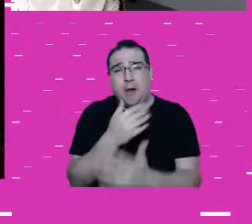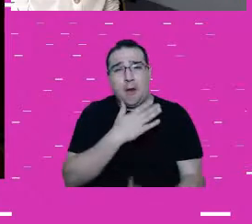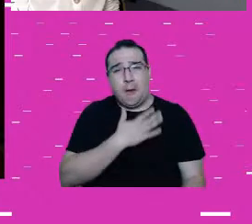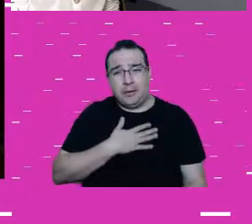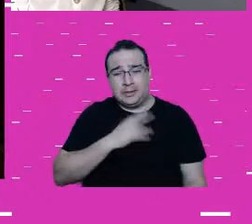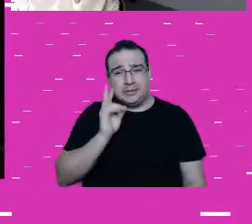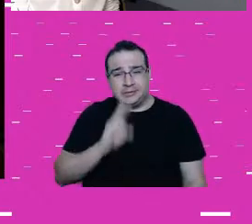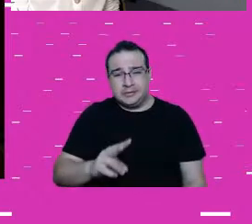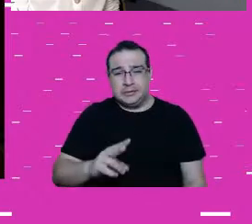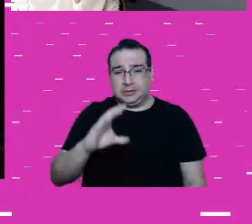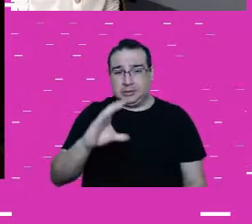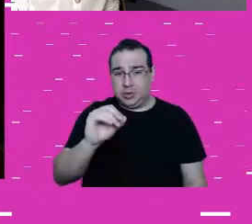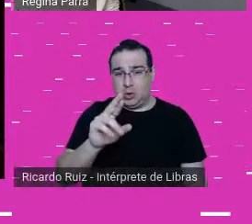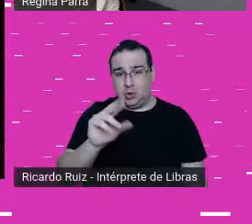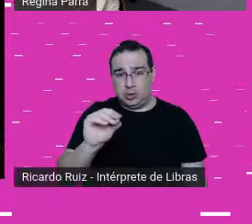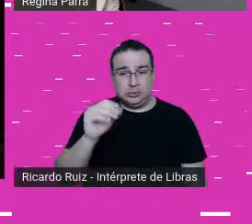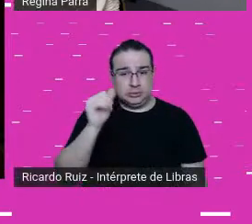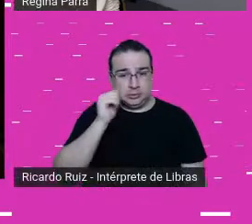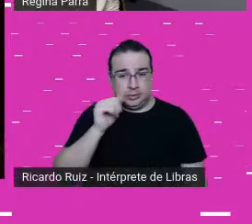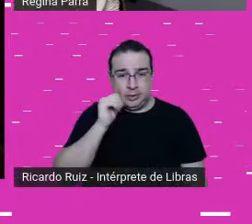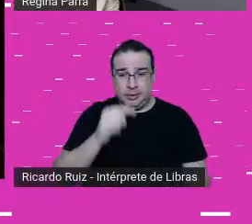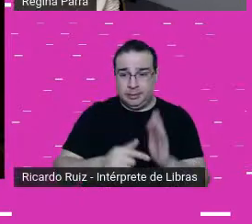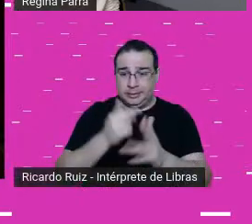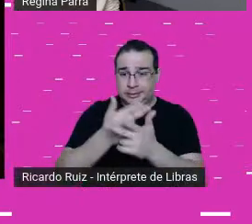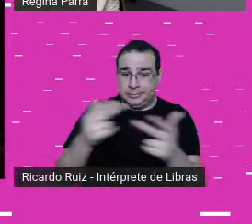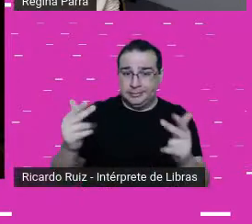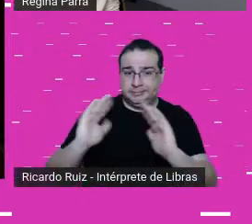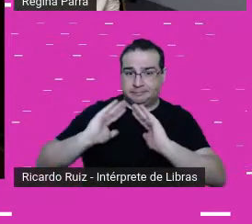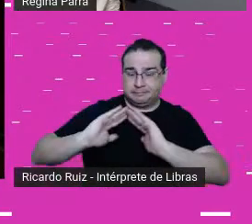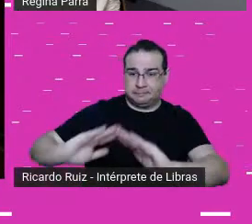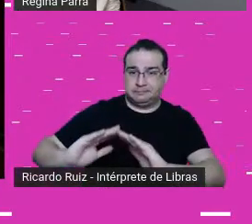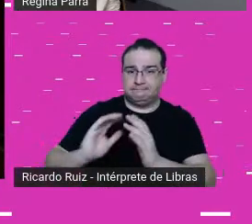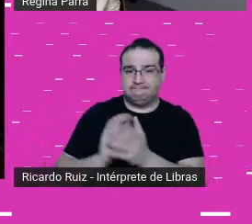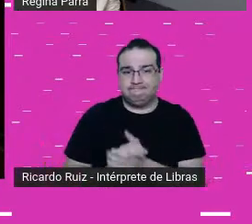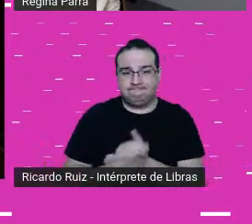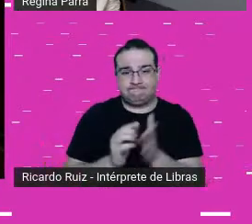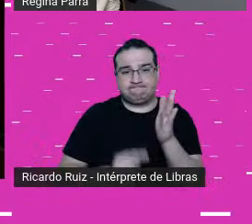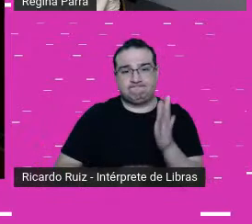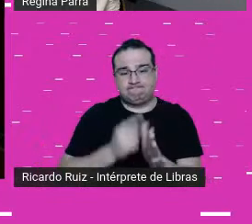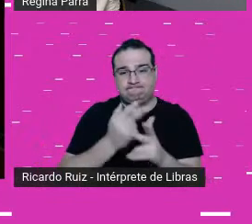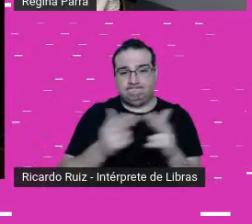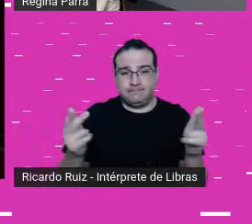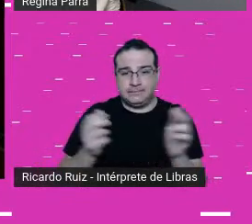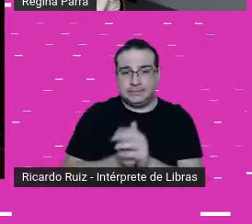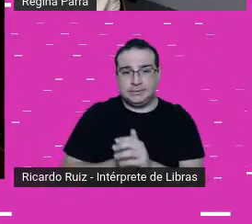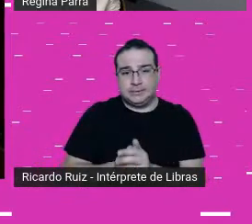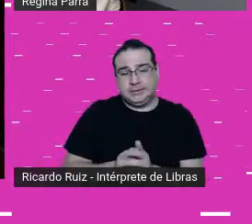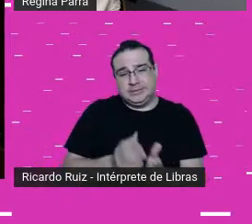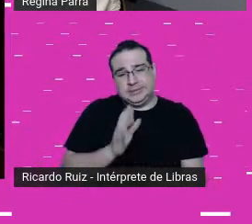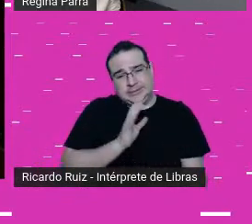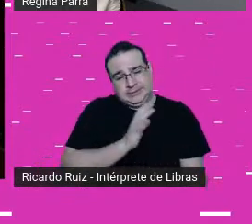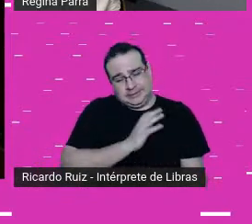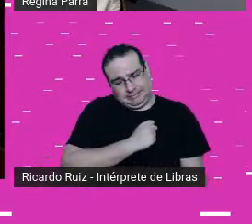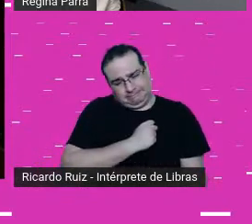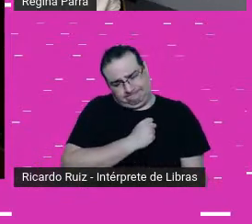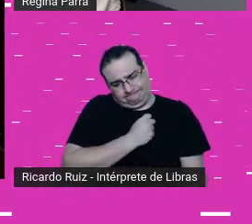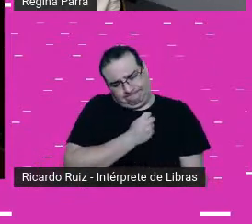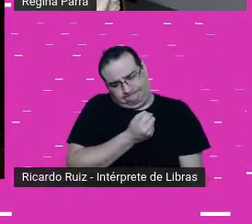das mulheres. E foi a primeira coisa que eu tive que desapegar, digamos assim, que